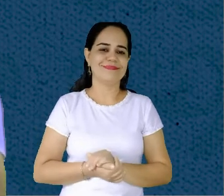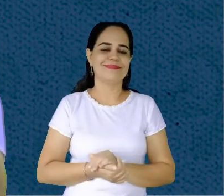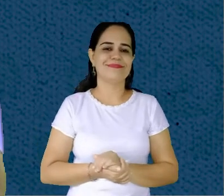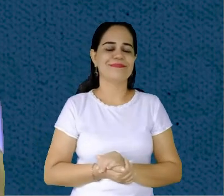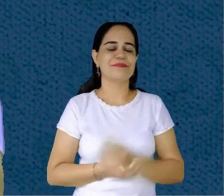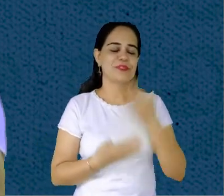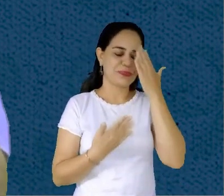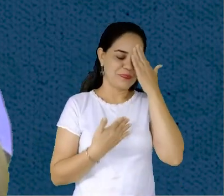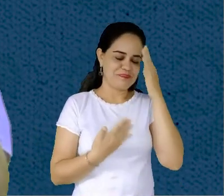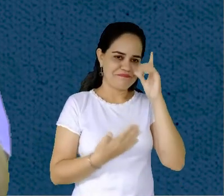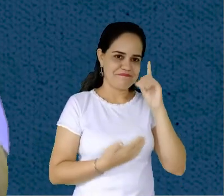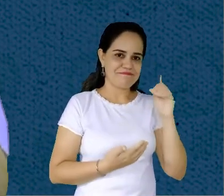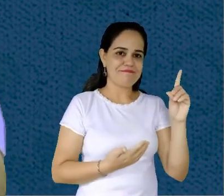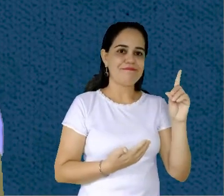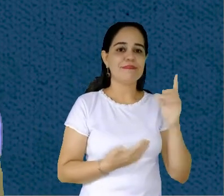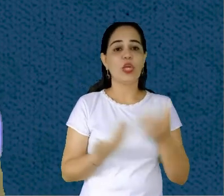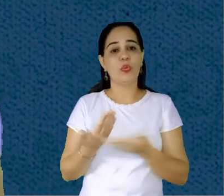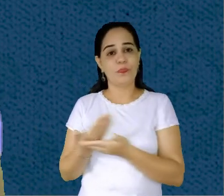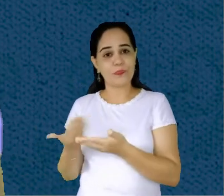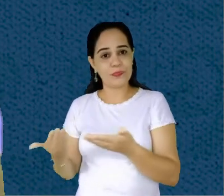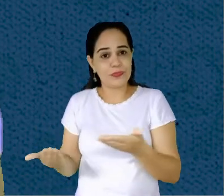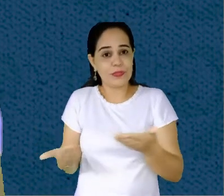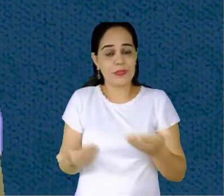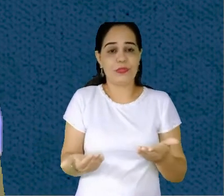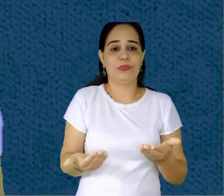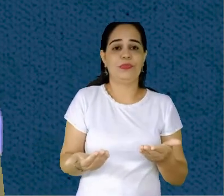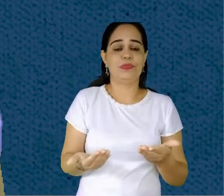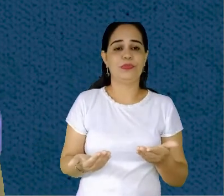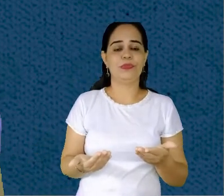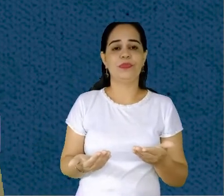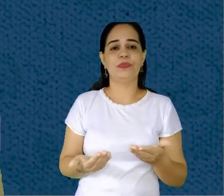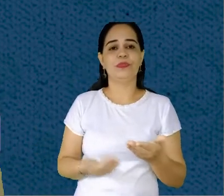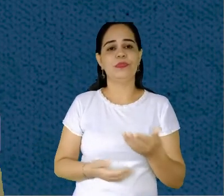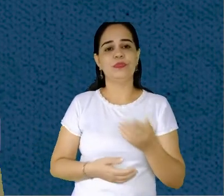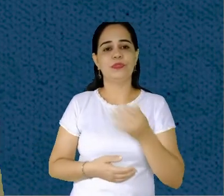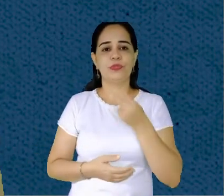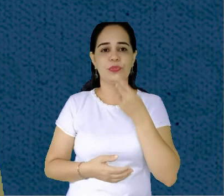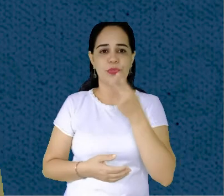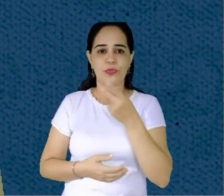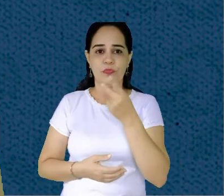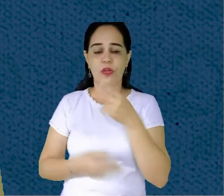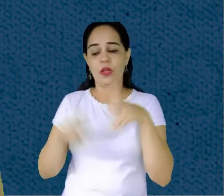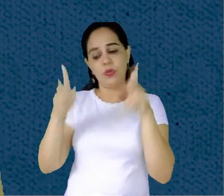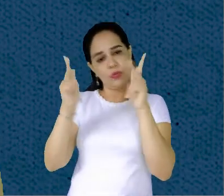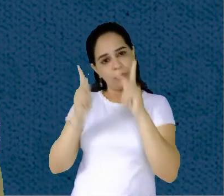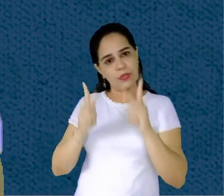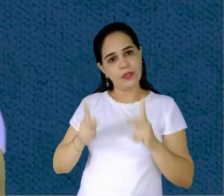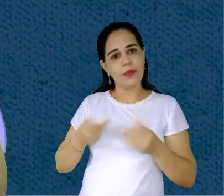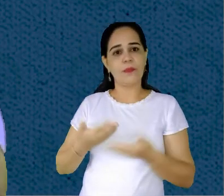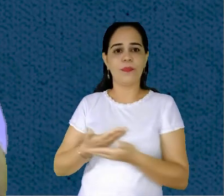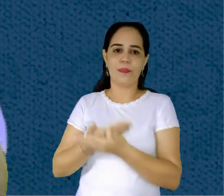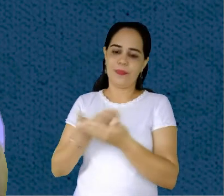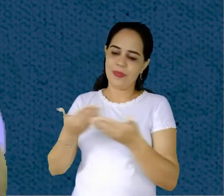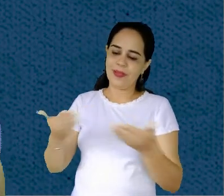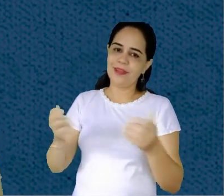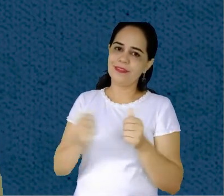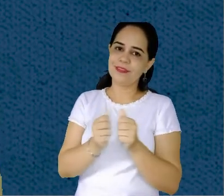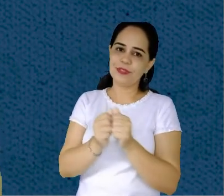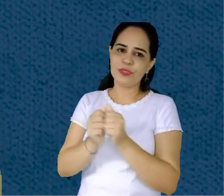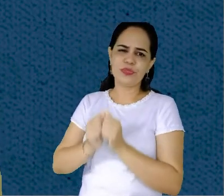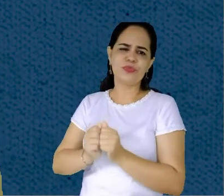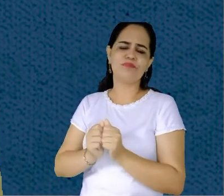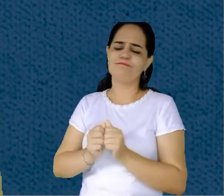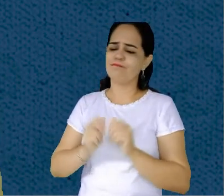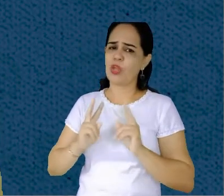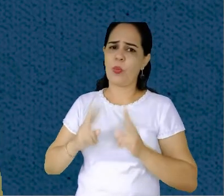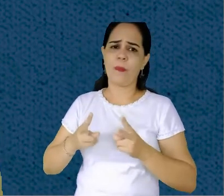irmãos, e deixo com vocês a paz de Cristo, que ela sempre vos acompanhe e vos ajude a crescer na fé.